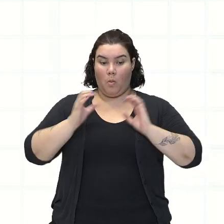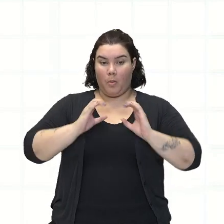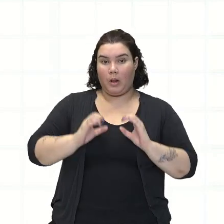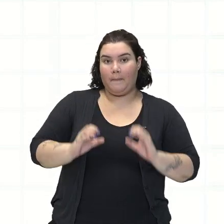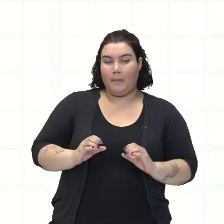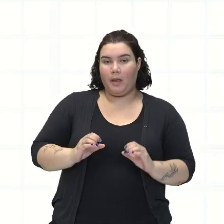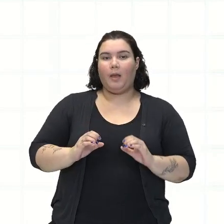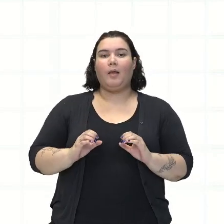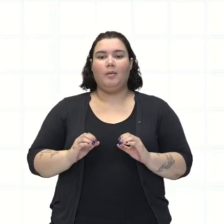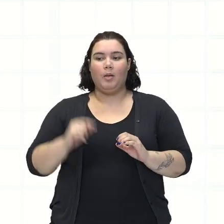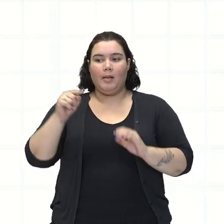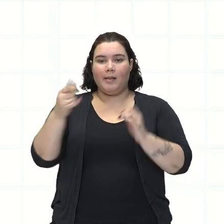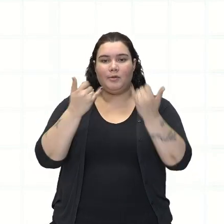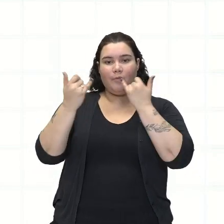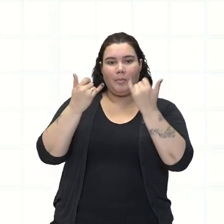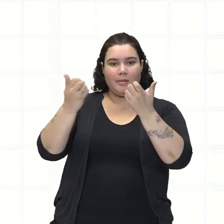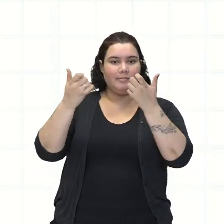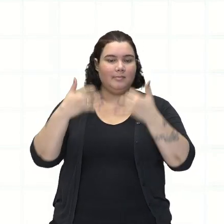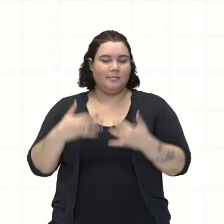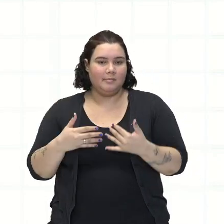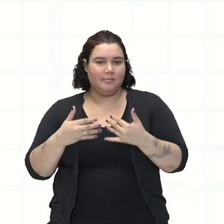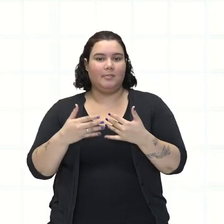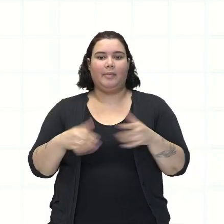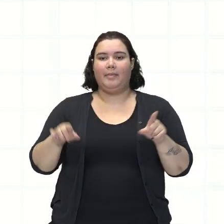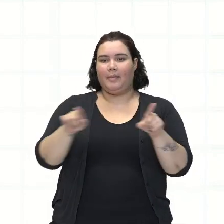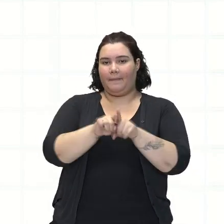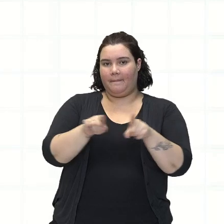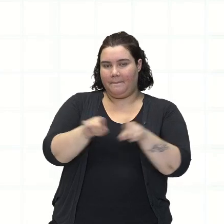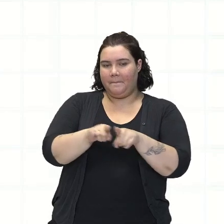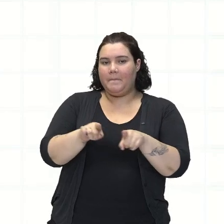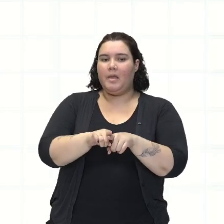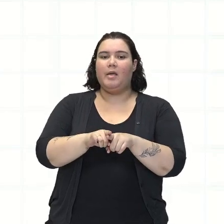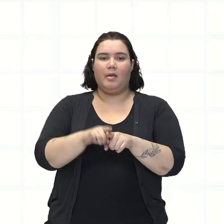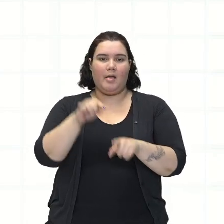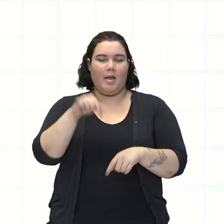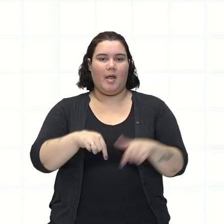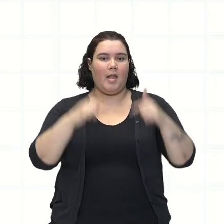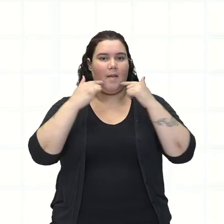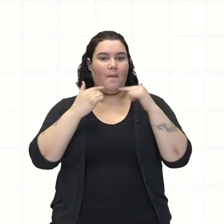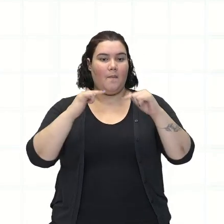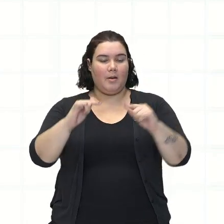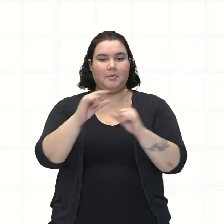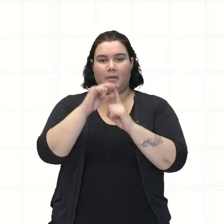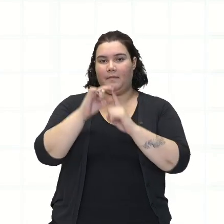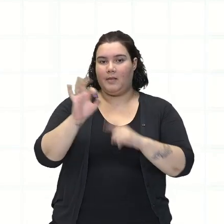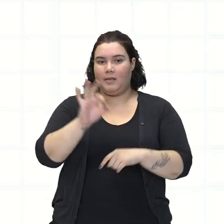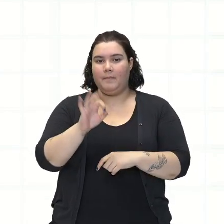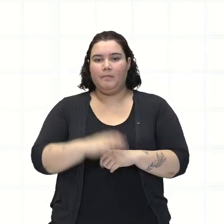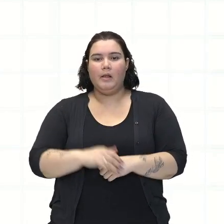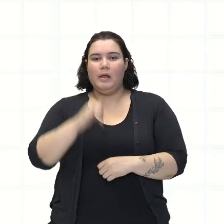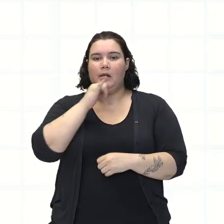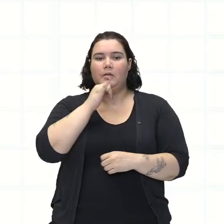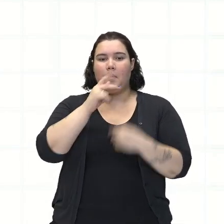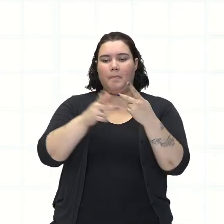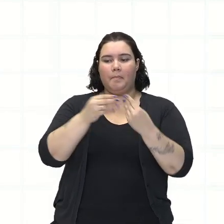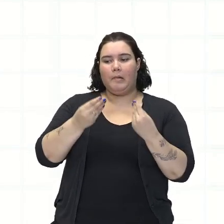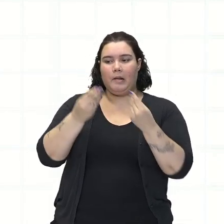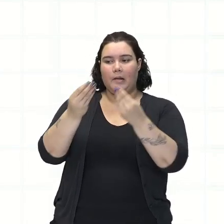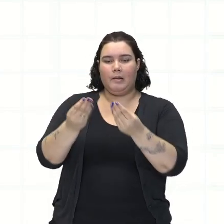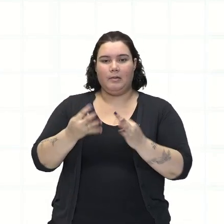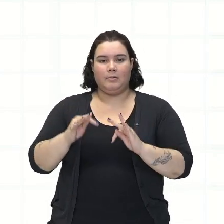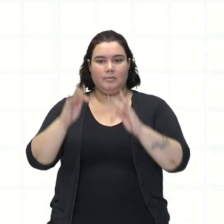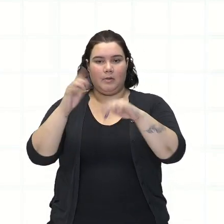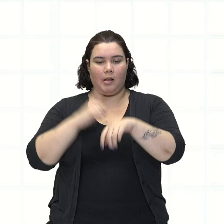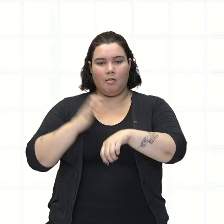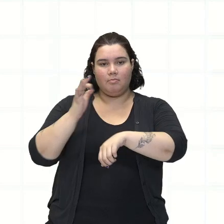a partir daquela informação, também é uma forma de linguagem não verbal. Ao receber um prêmio de tecnologia inesperado, como um